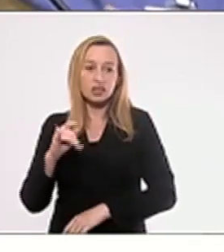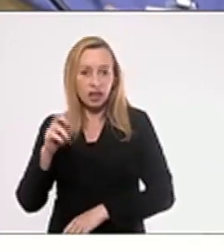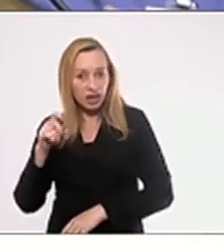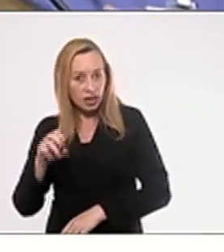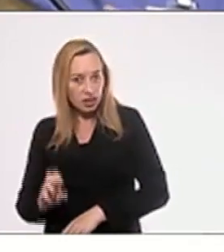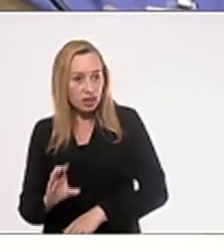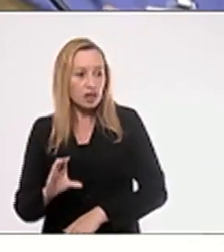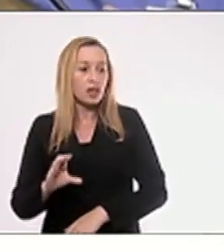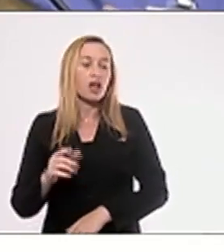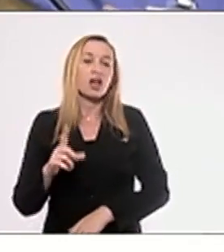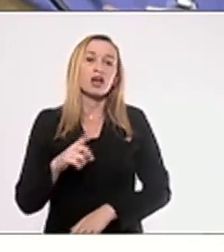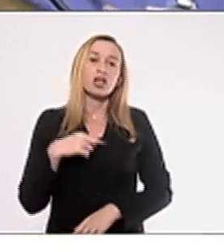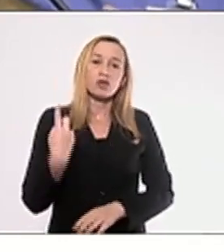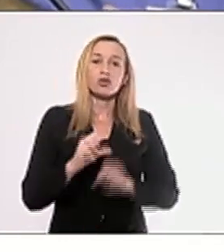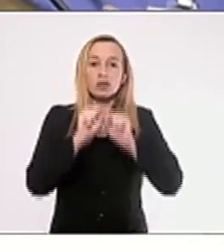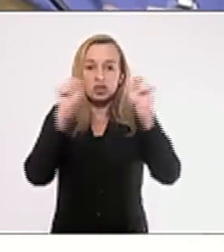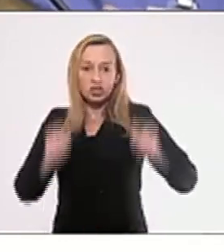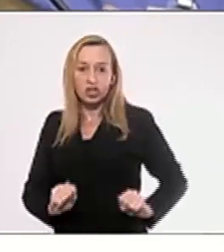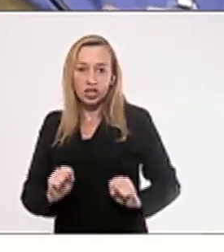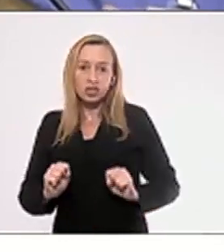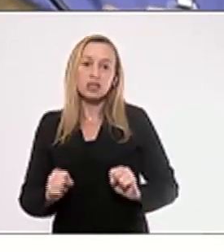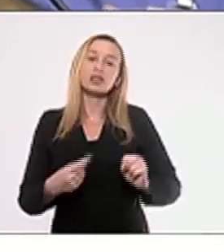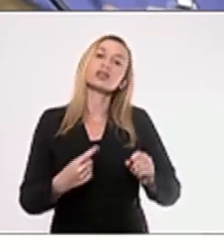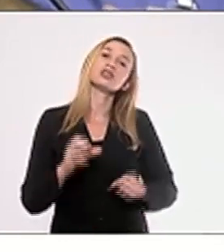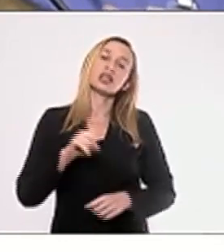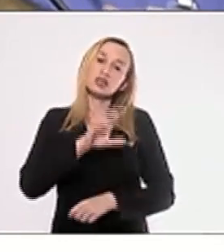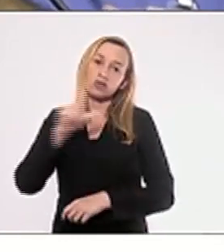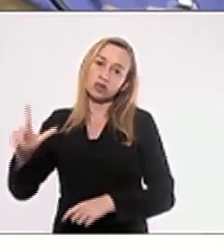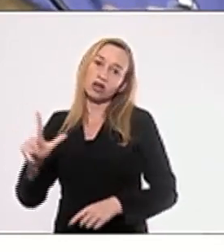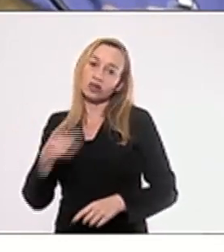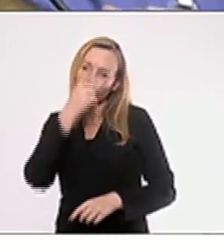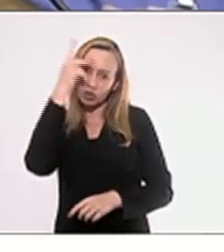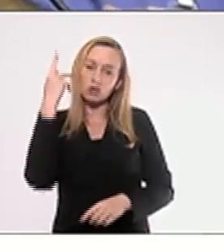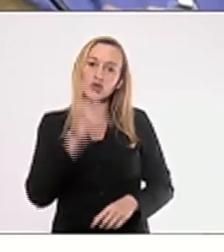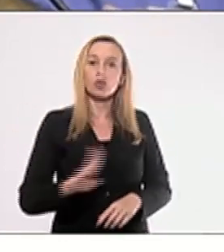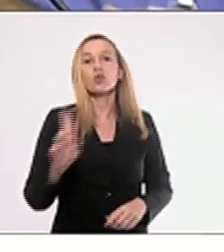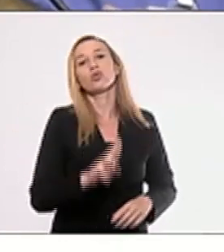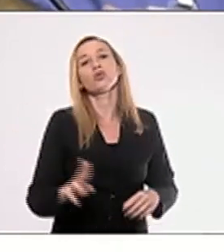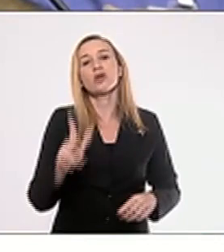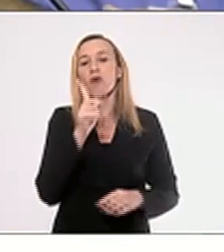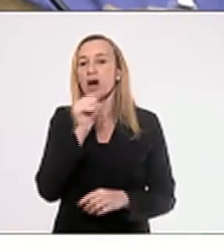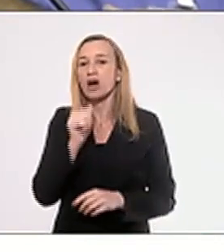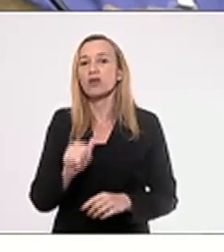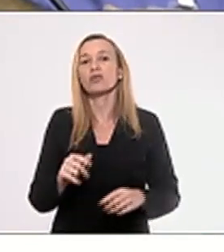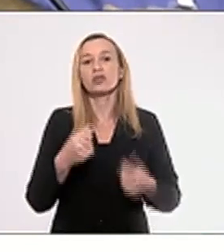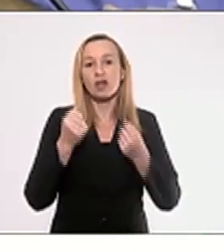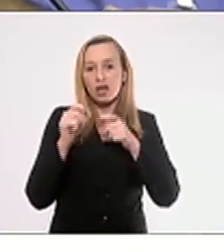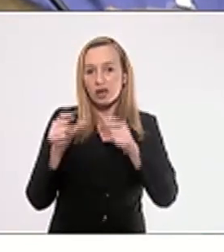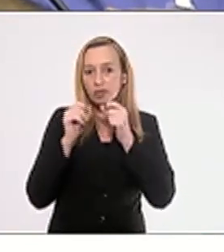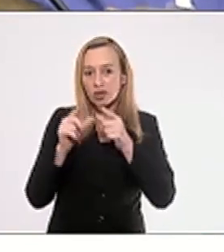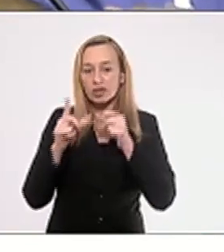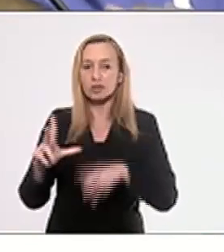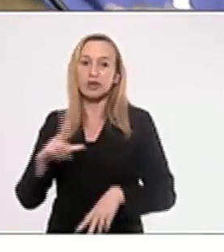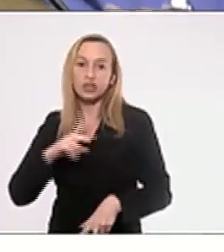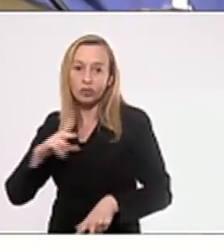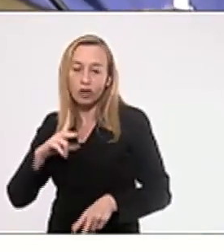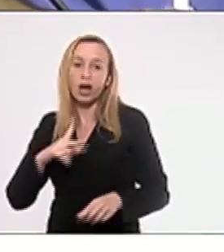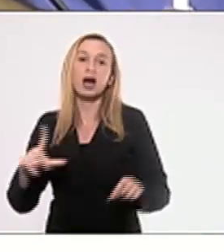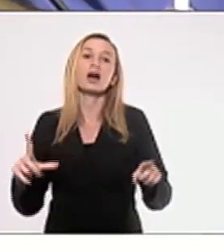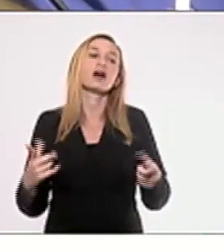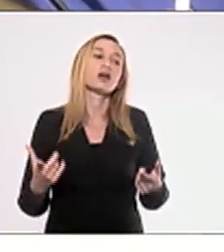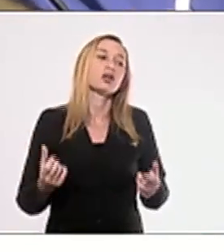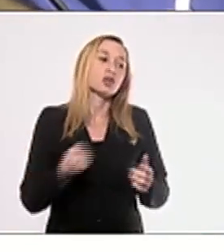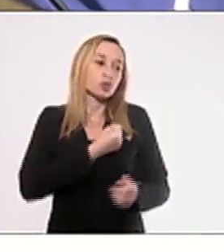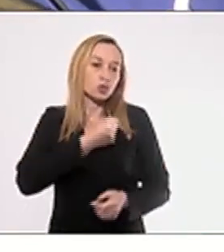nosso Sistema Nacional de Defesa do Consumidor, onde tem as reclamações individualizadas, com